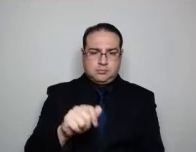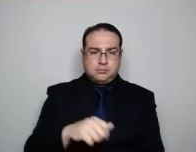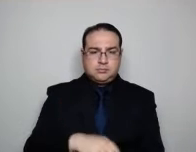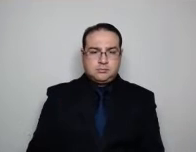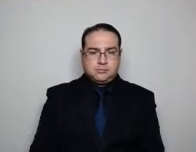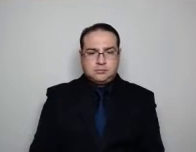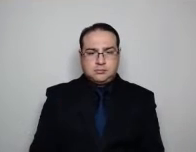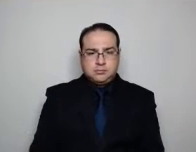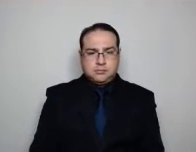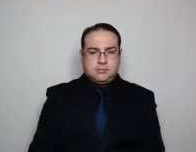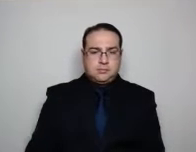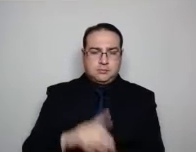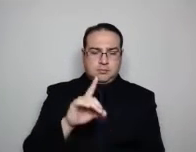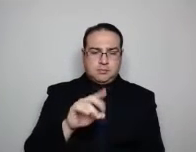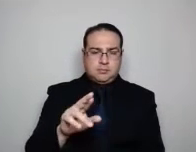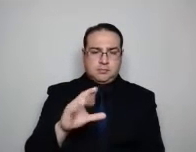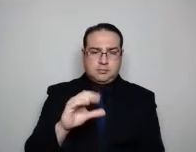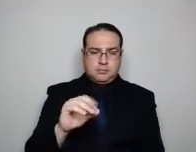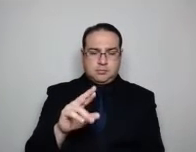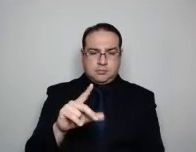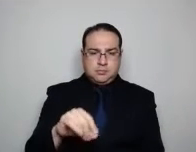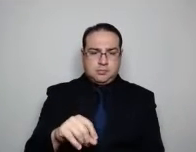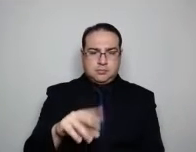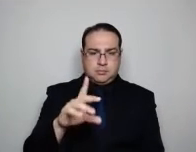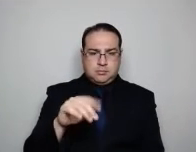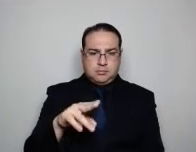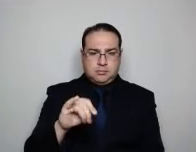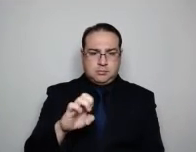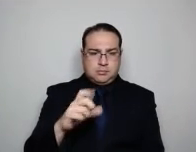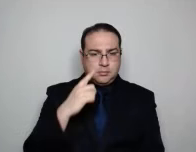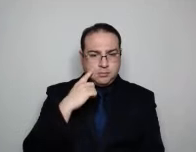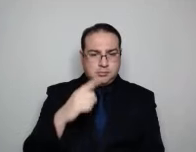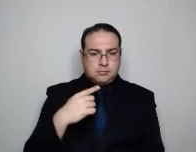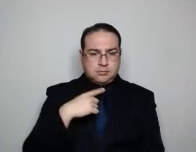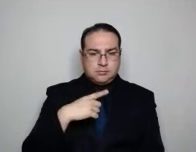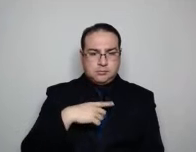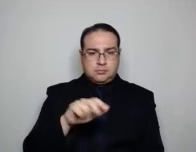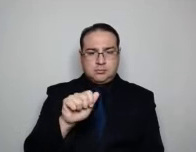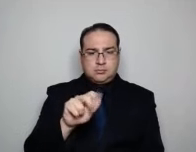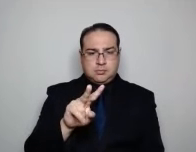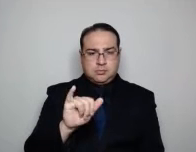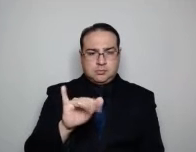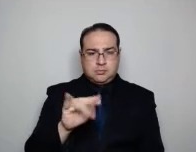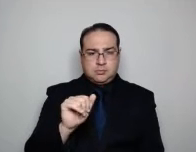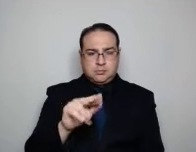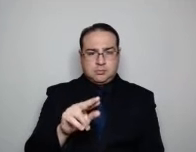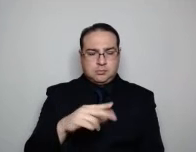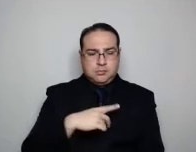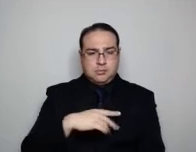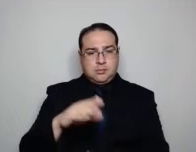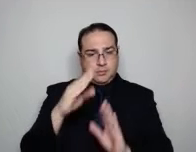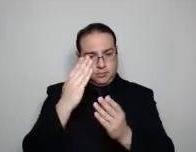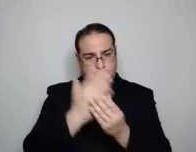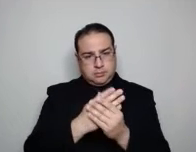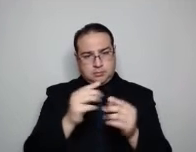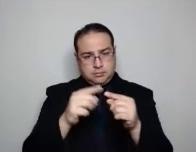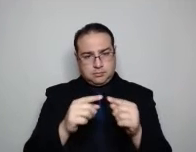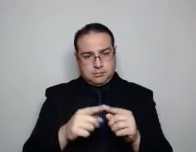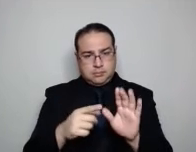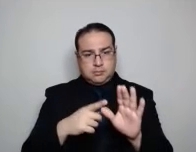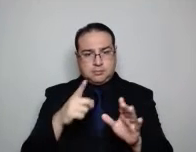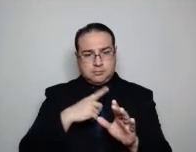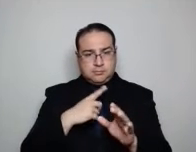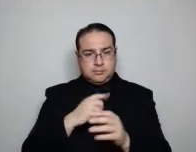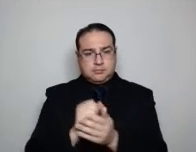não. Doutor, é Daniel Victor, advogado, sou advogado da Javi Forte. Pois não. Esse processo, a gente tinha